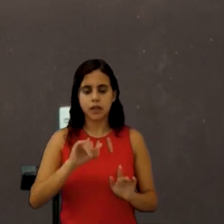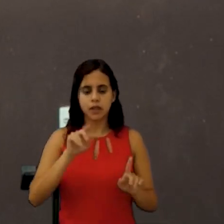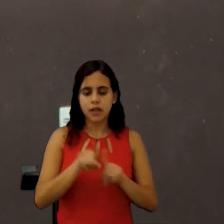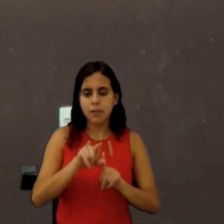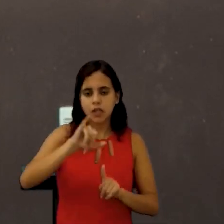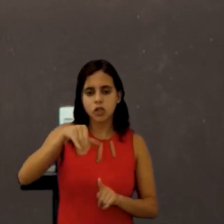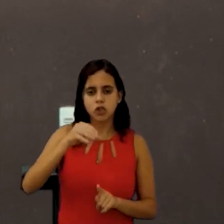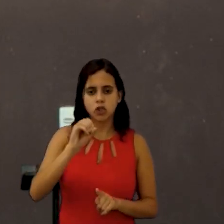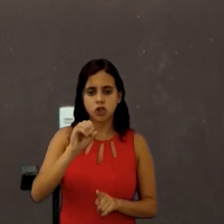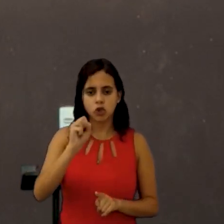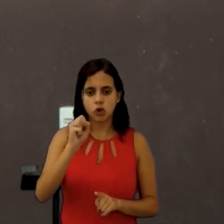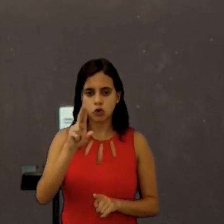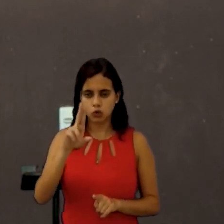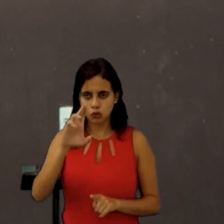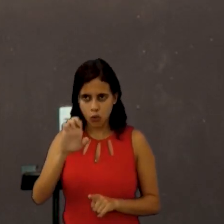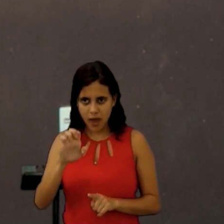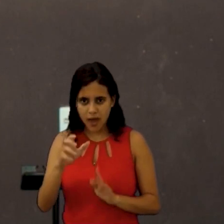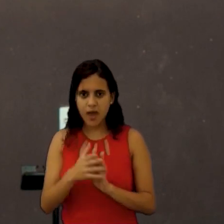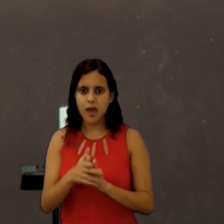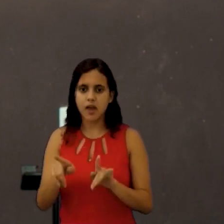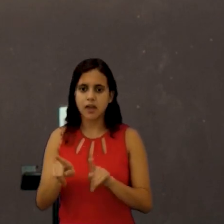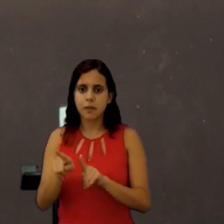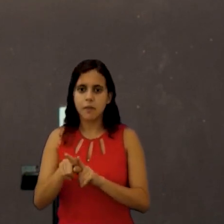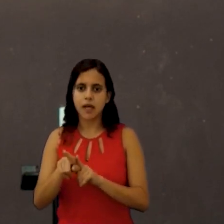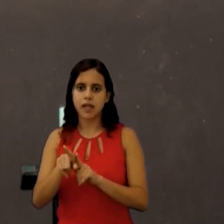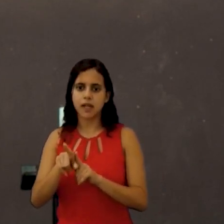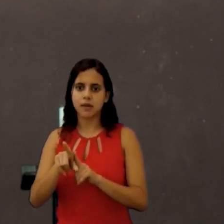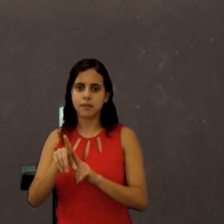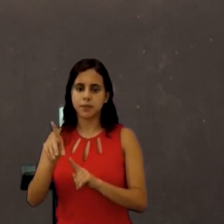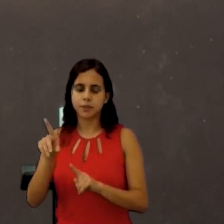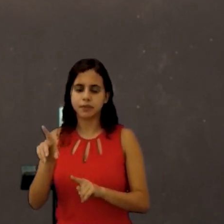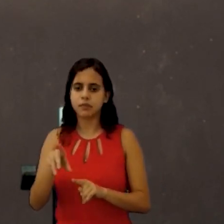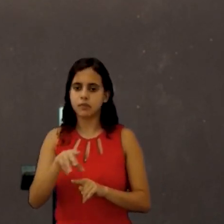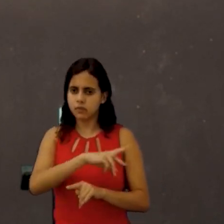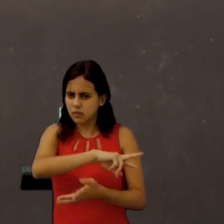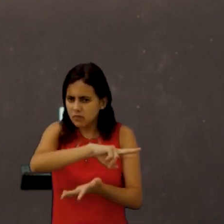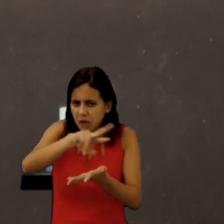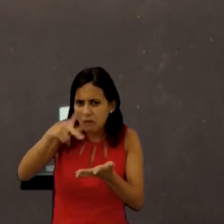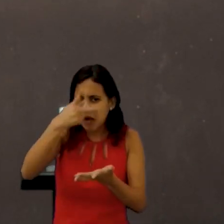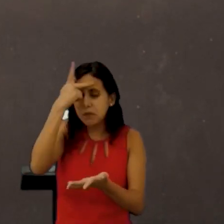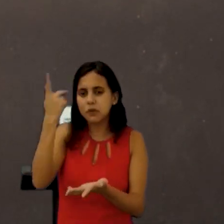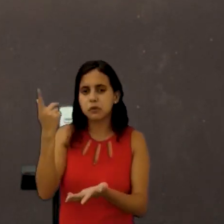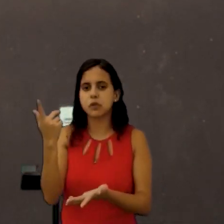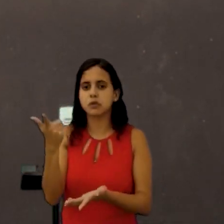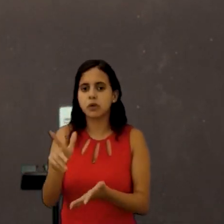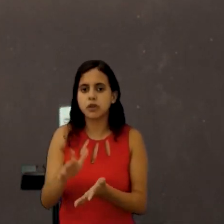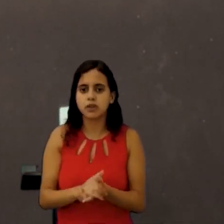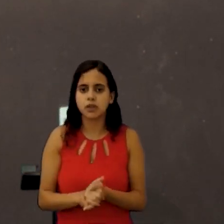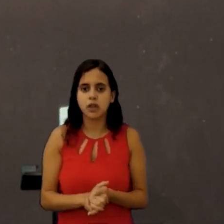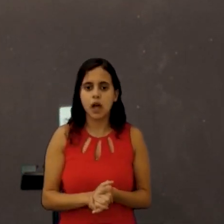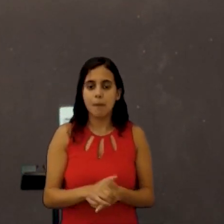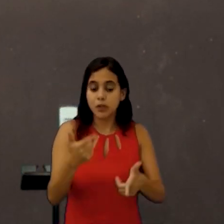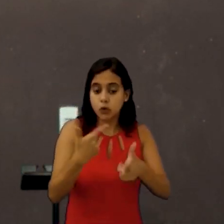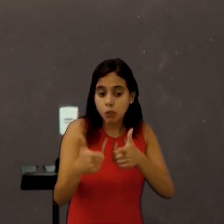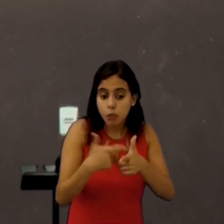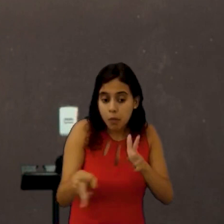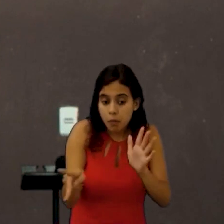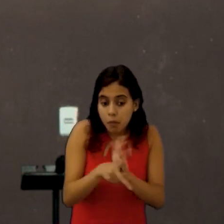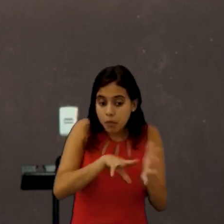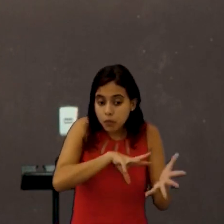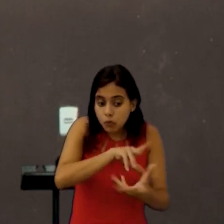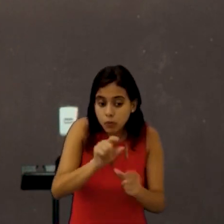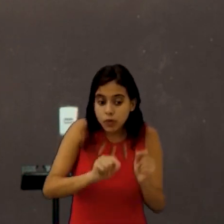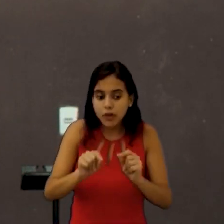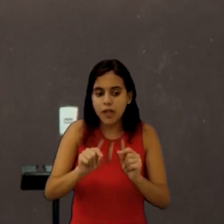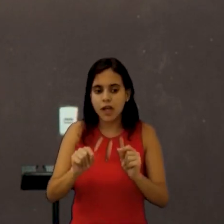e homem de Deus. Então não estou dizendo que você ser bem sucedido é um problema para você. Mas o problema do mundo, o problema da carne é que ele julga